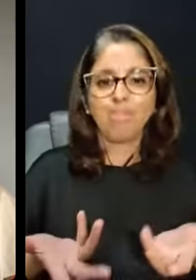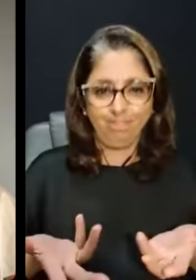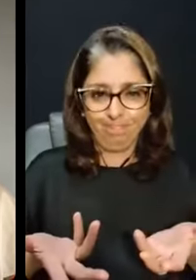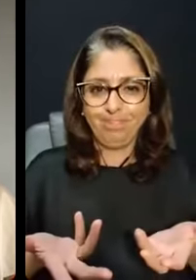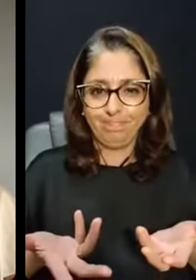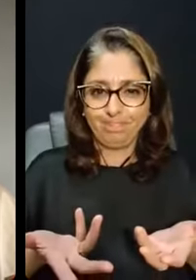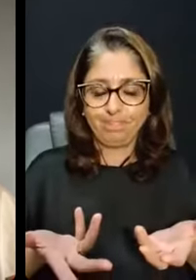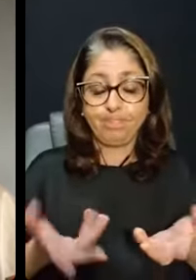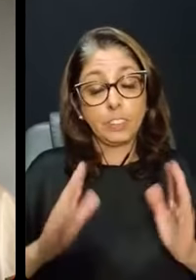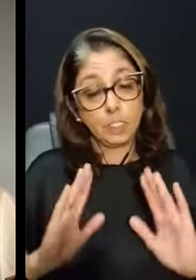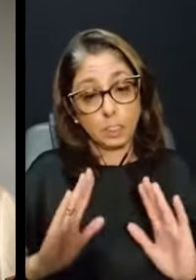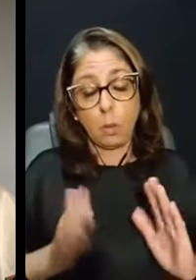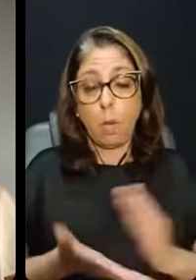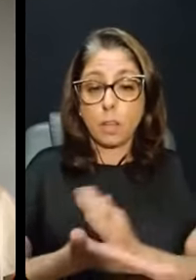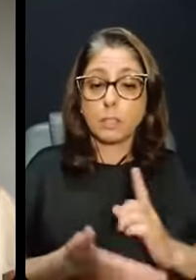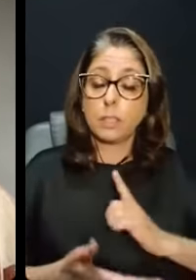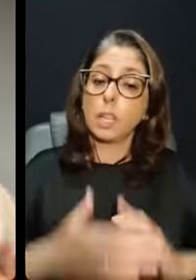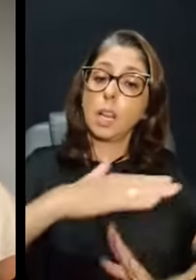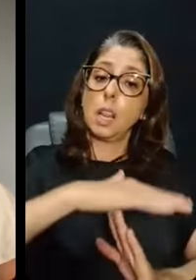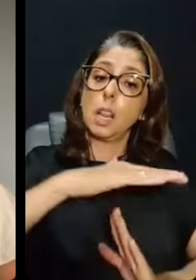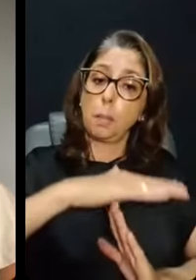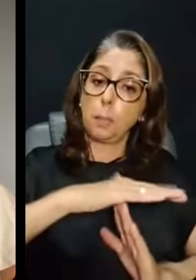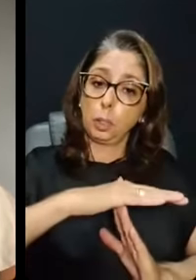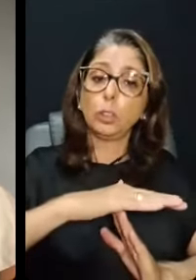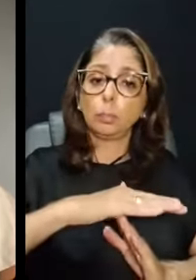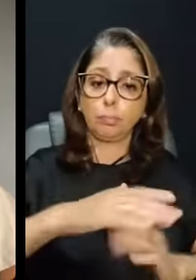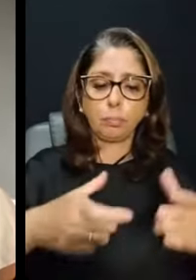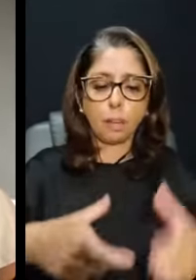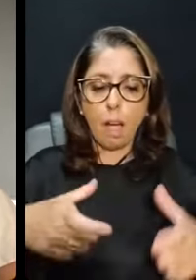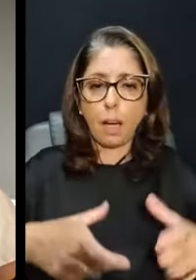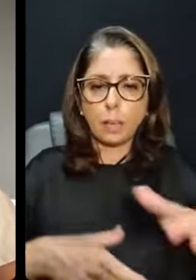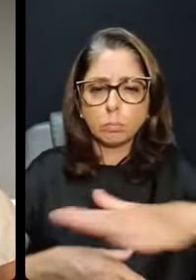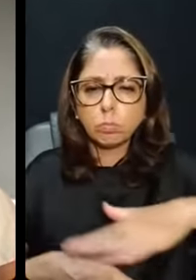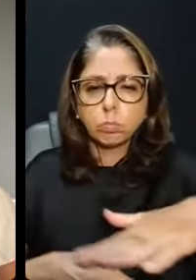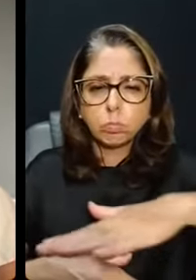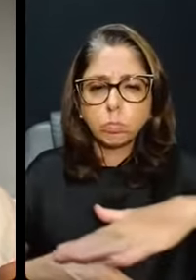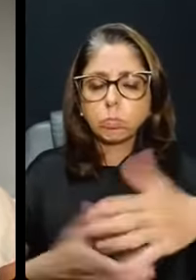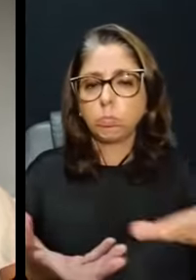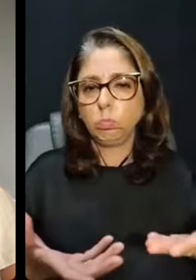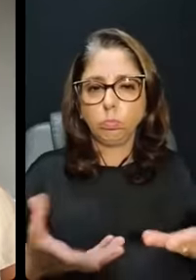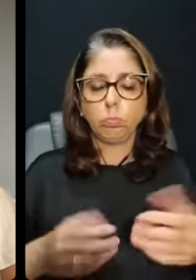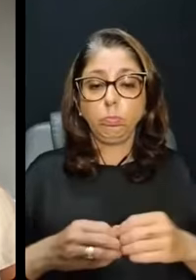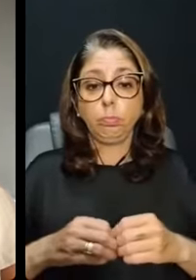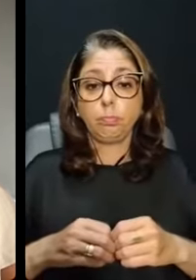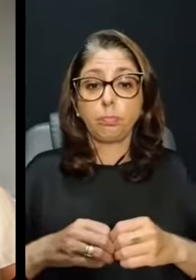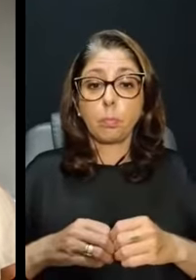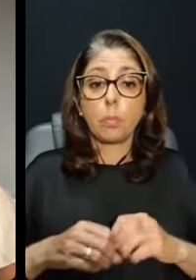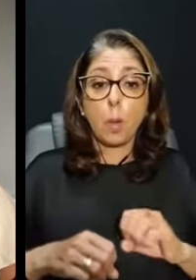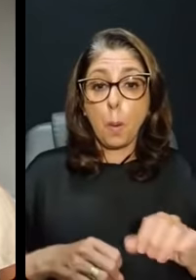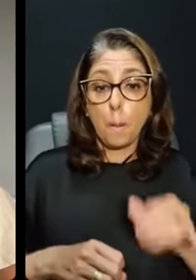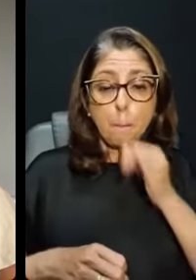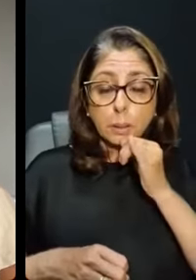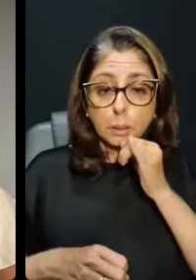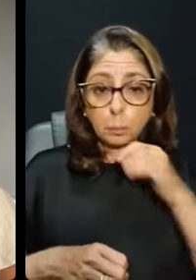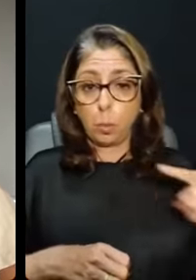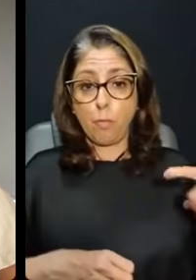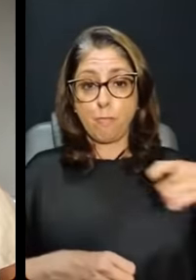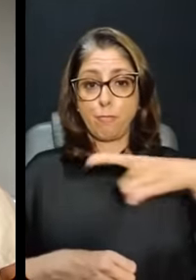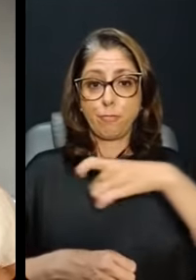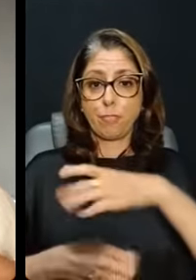mesmo às vezes, ou até da própria plataforma. Então, por exemplo, a Fábia está aqui, ela não consegue mutar